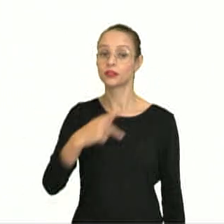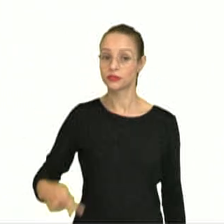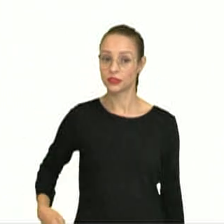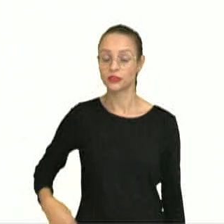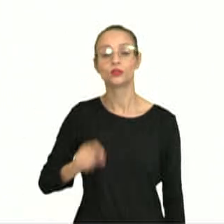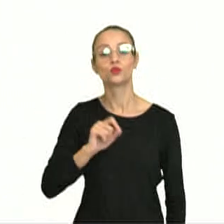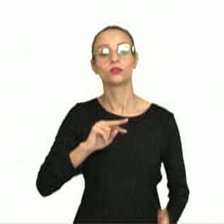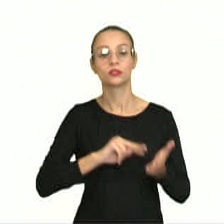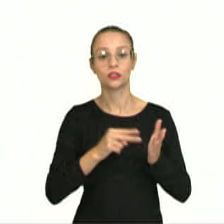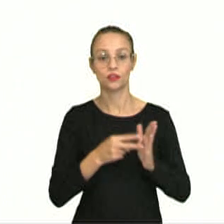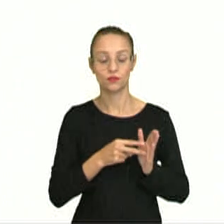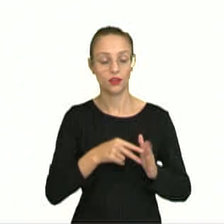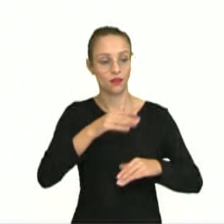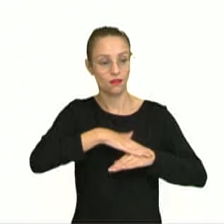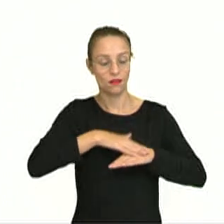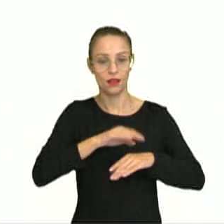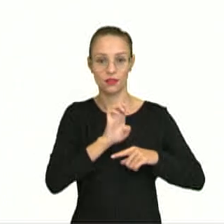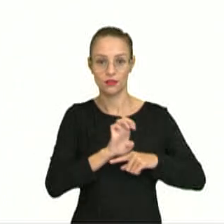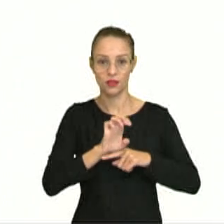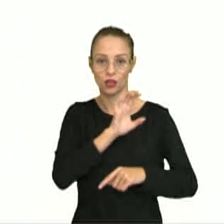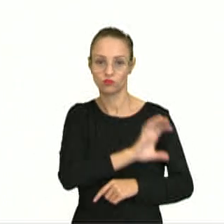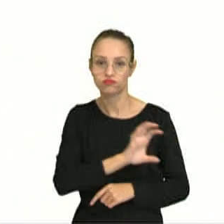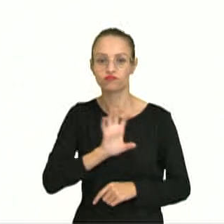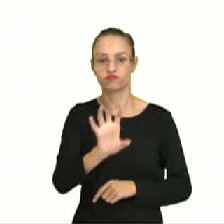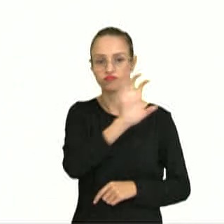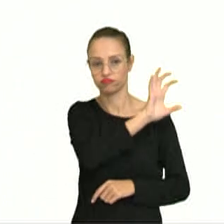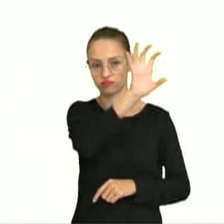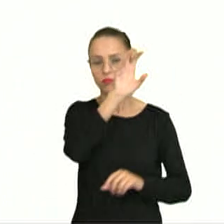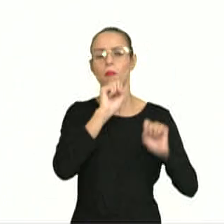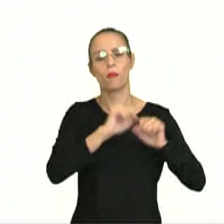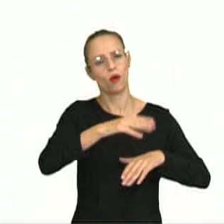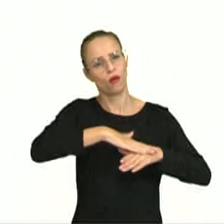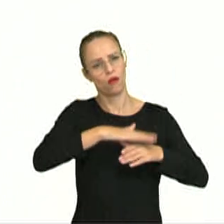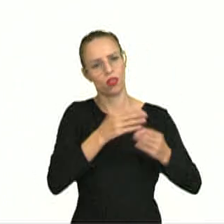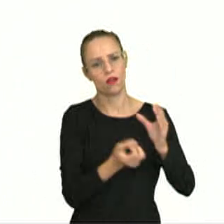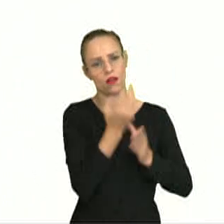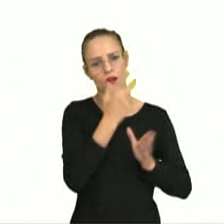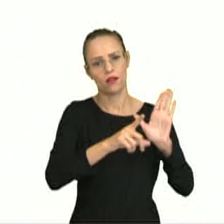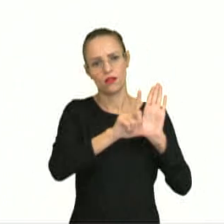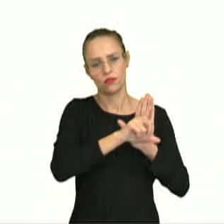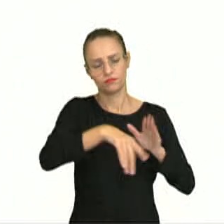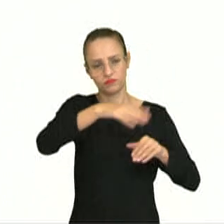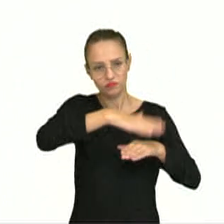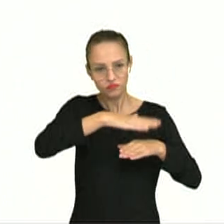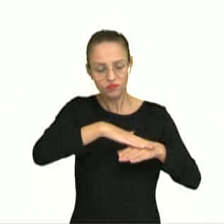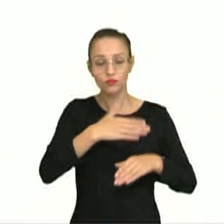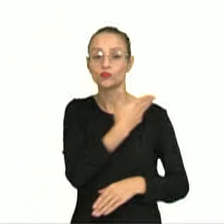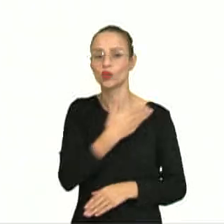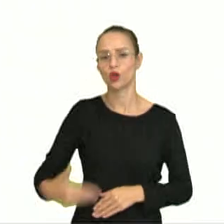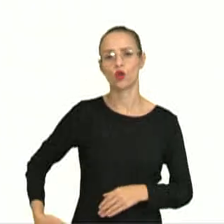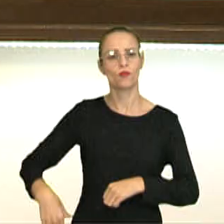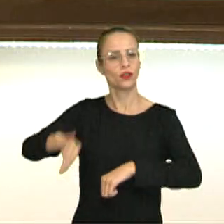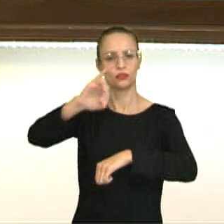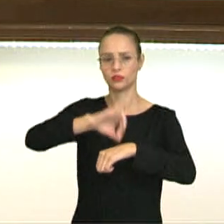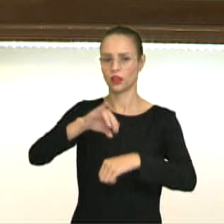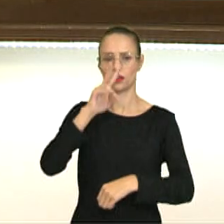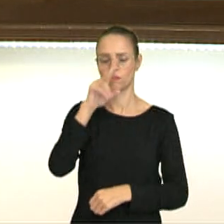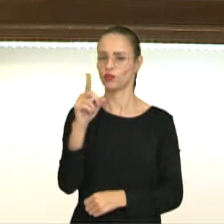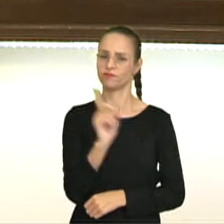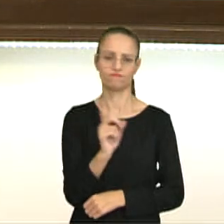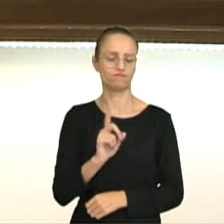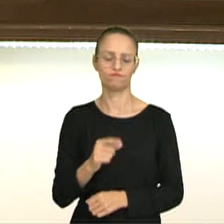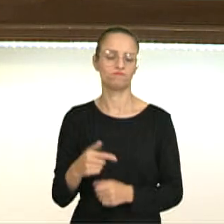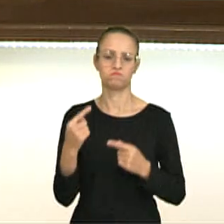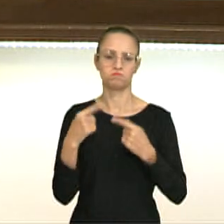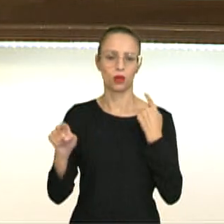cada estado vai ter autonomia para gerir as suas próprias leis, ou seja, aquela ideia de ter um governo central mais forte não